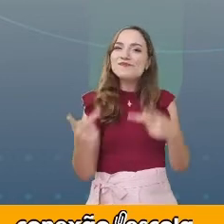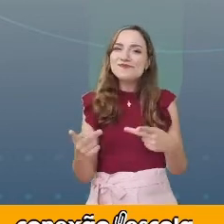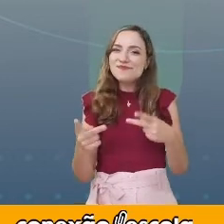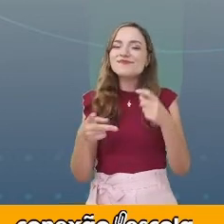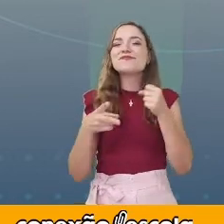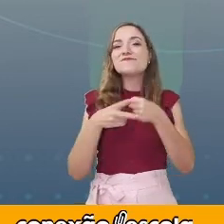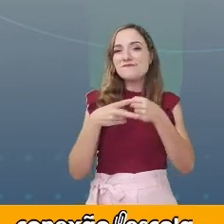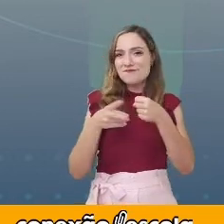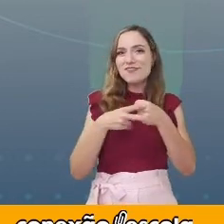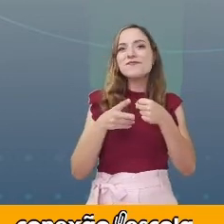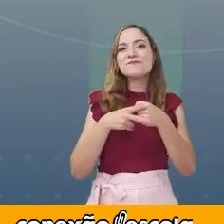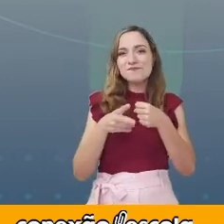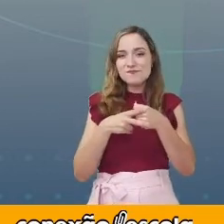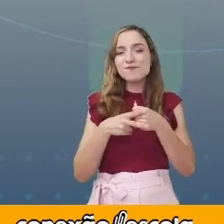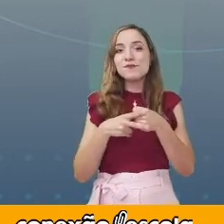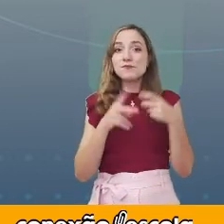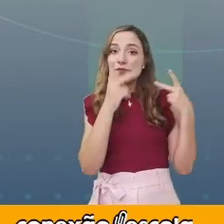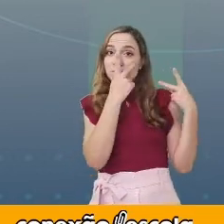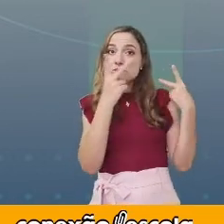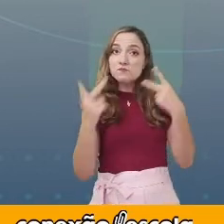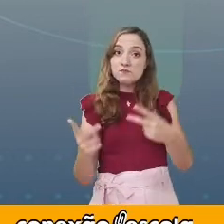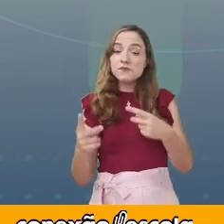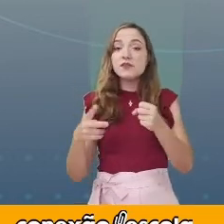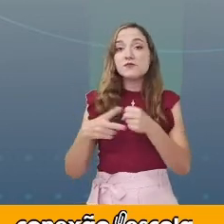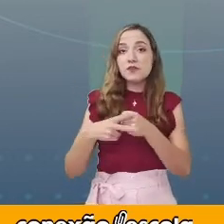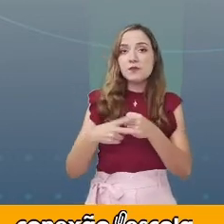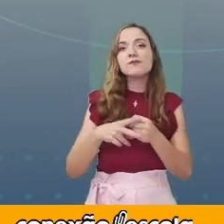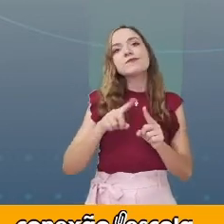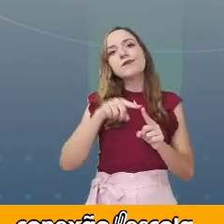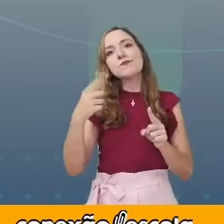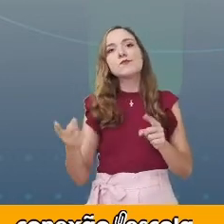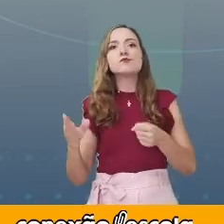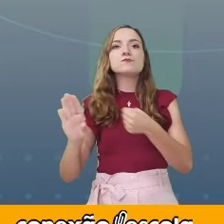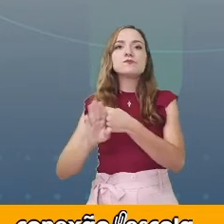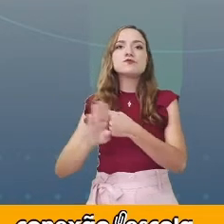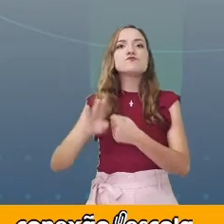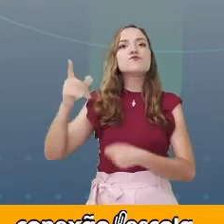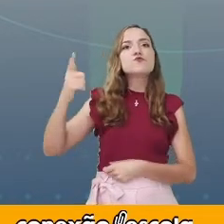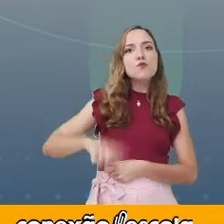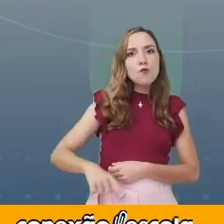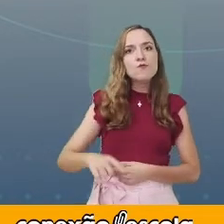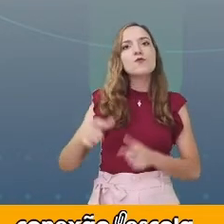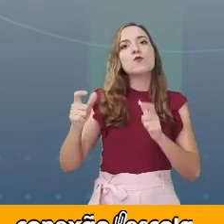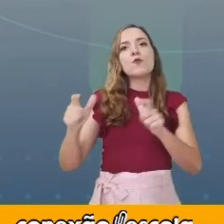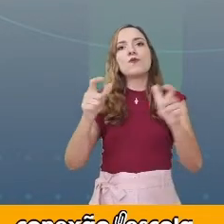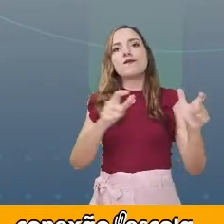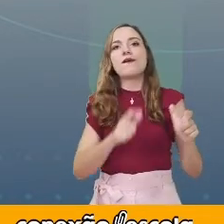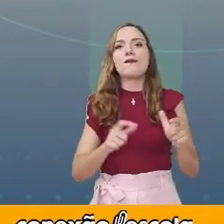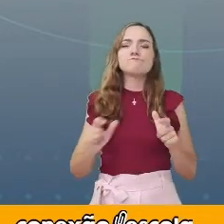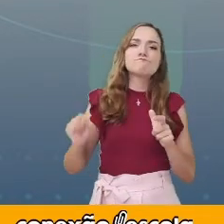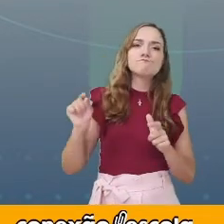visitar. E visitar e retoma substantivos, lugares.